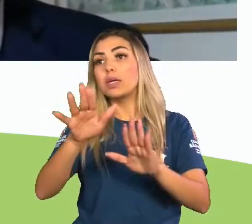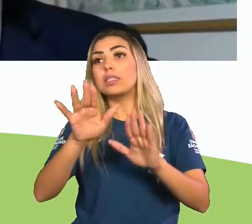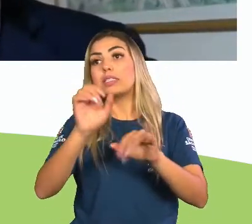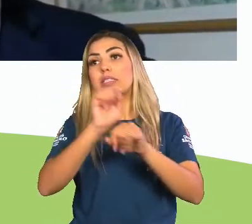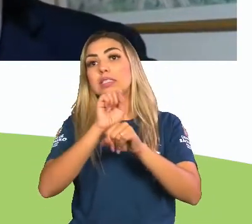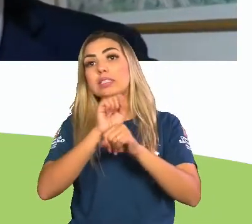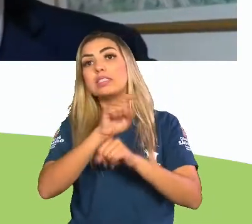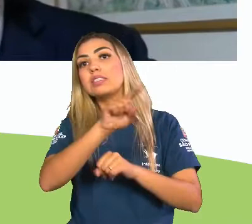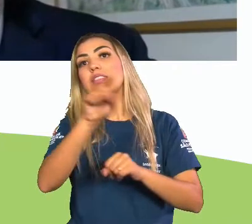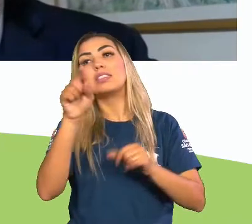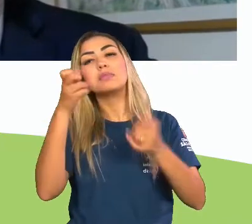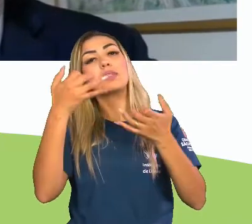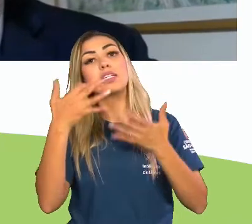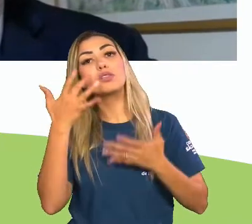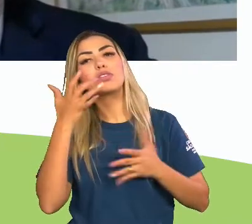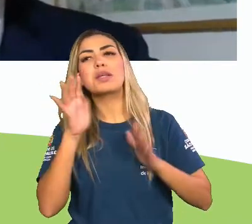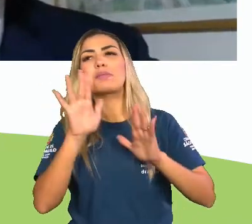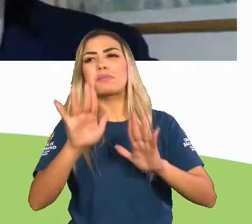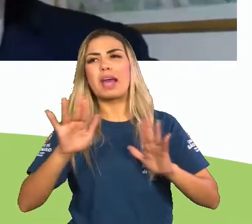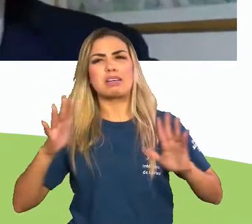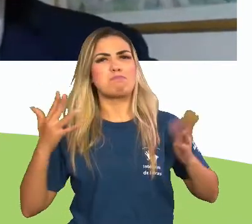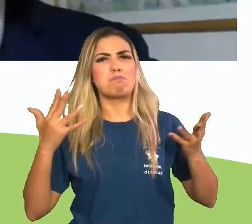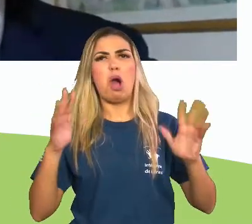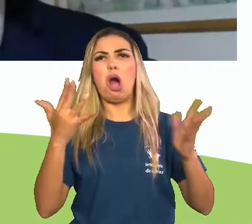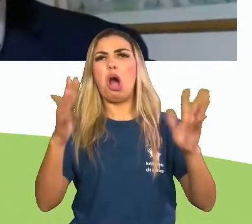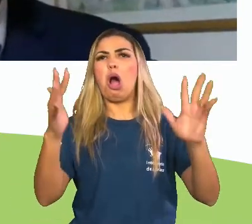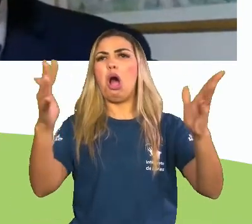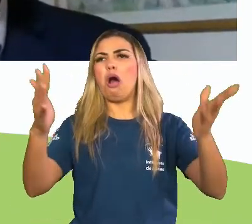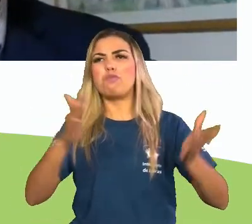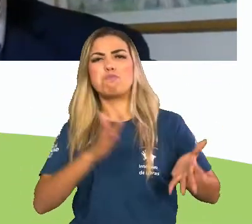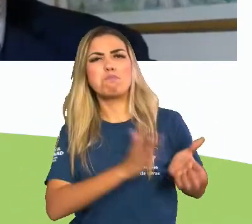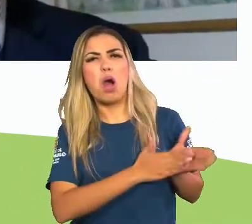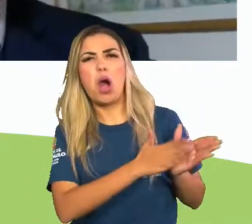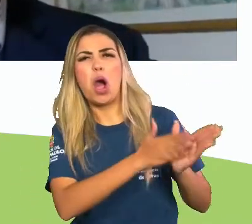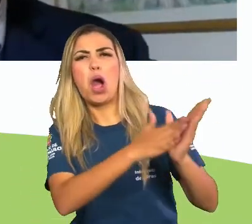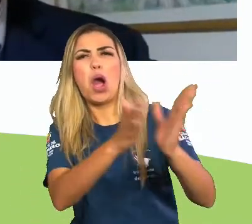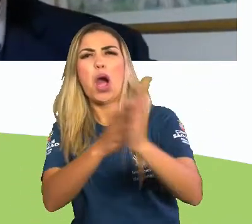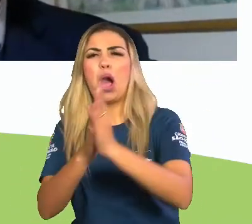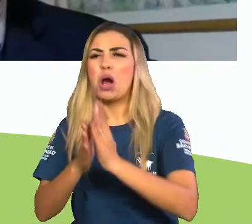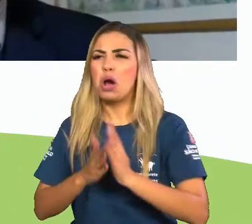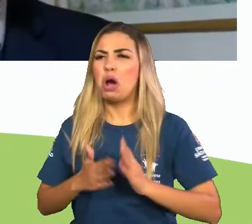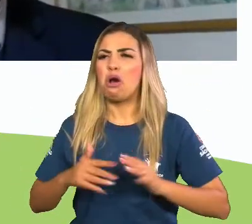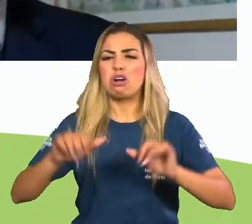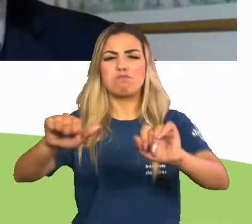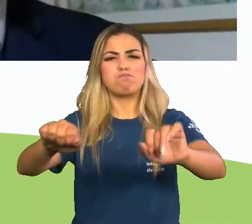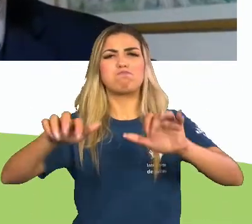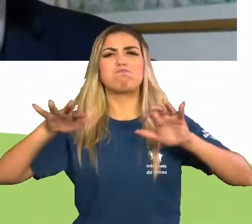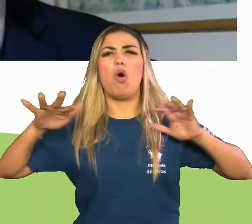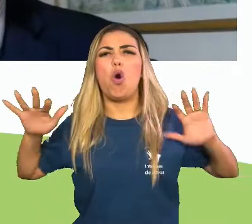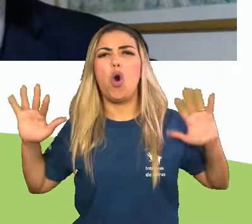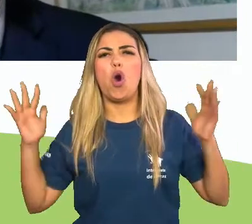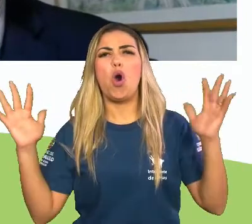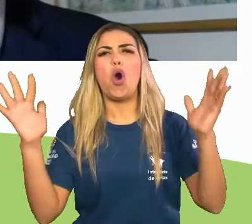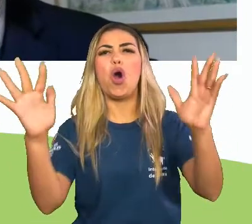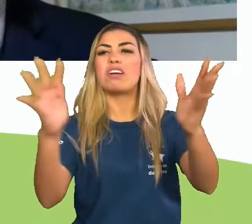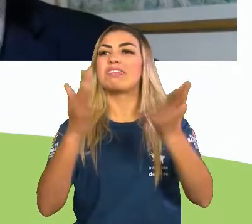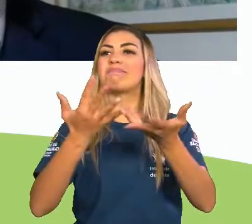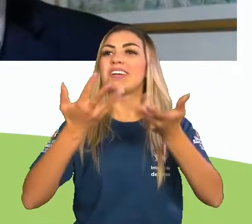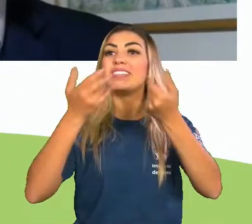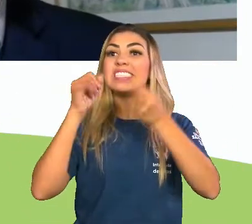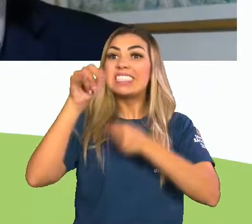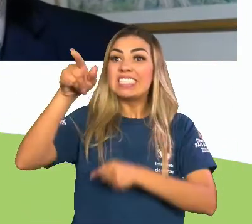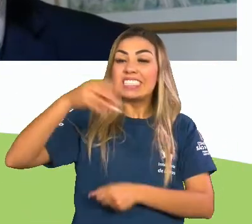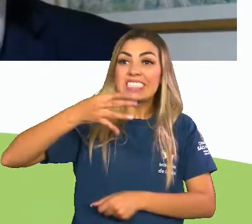você ouviu, mas as palmas foram tão calorosas aqui para você, que olha, eu tenho certeza que seria incrível se você estivesse aqui, mas é um